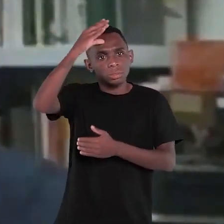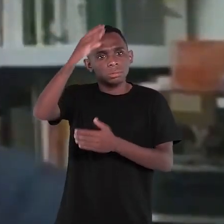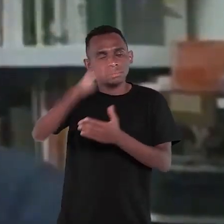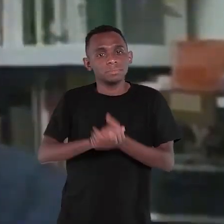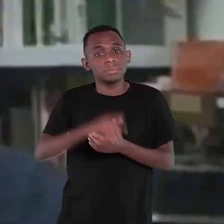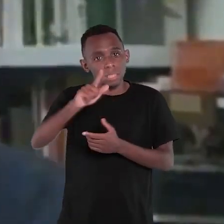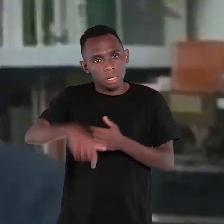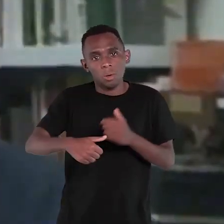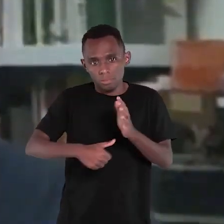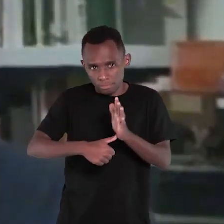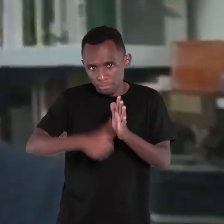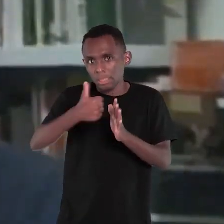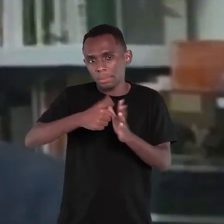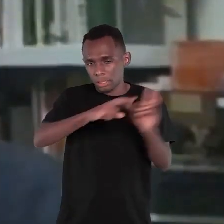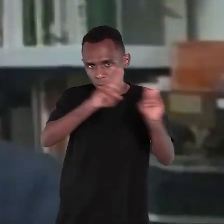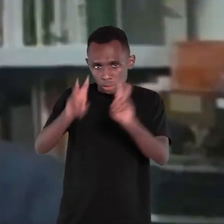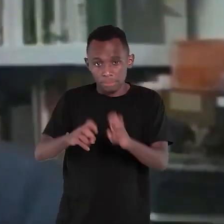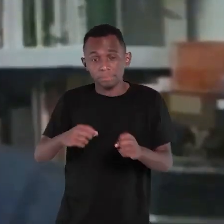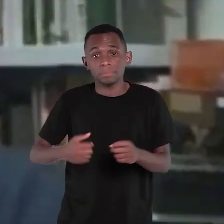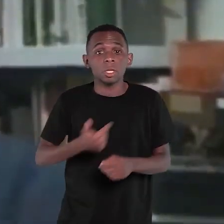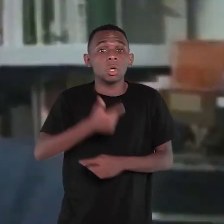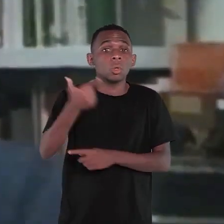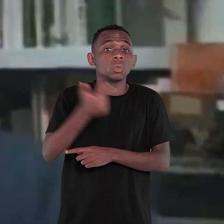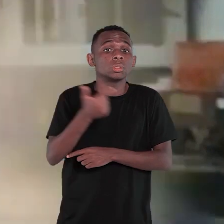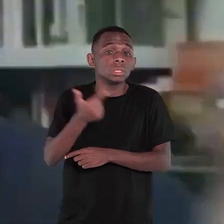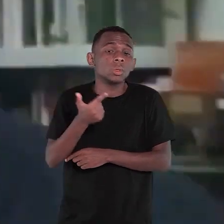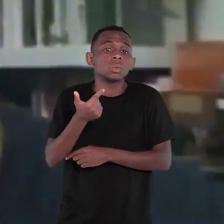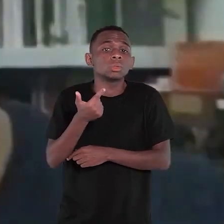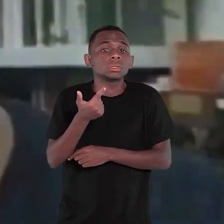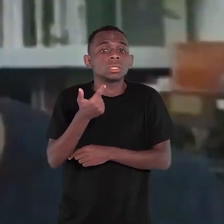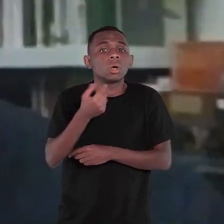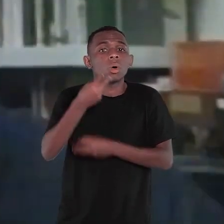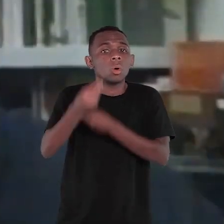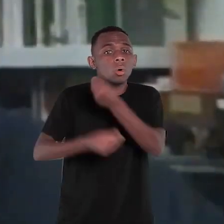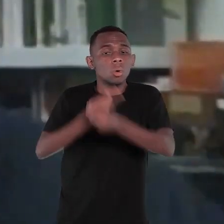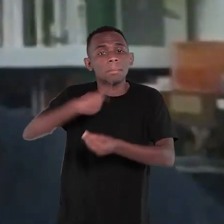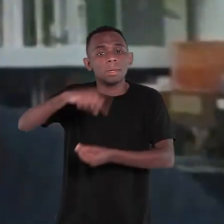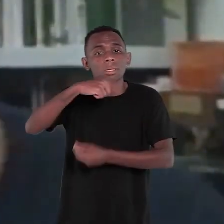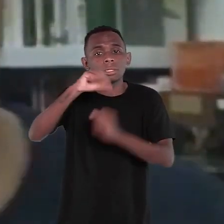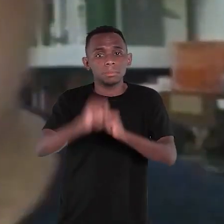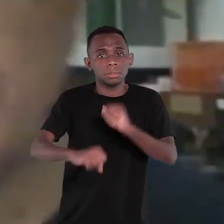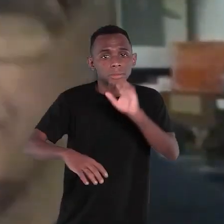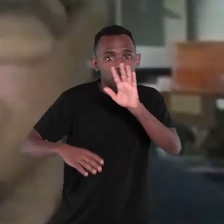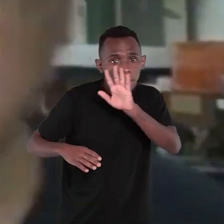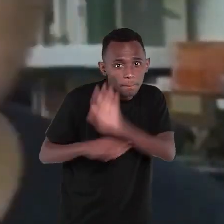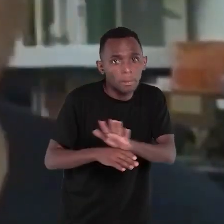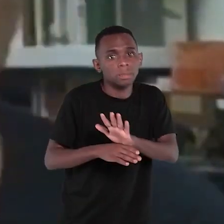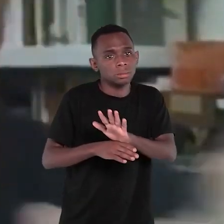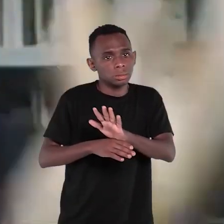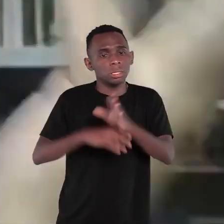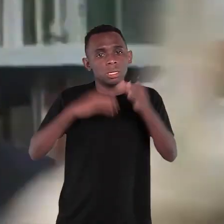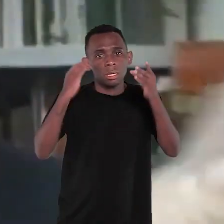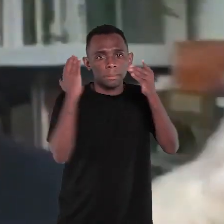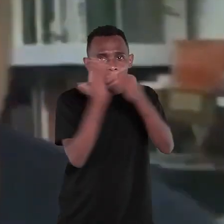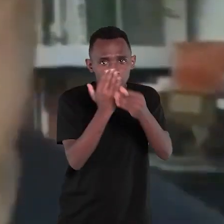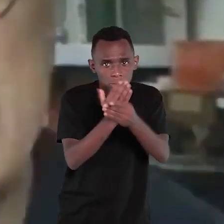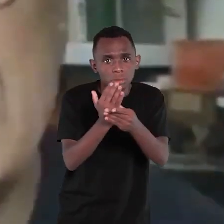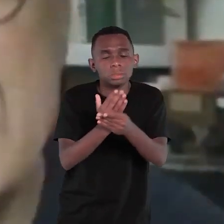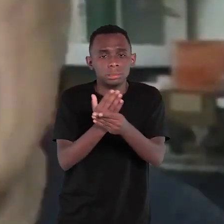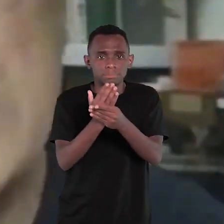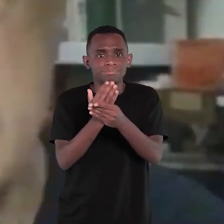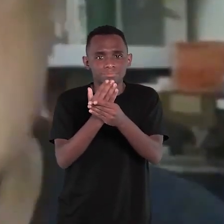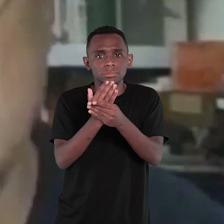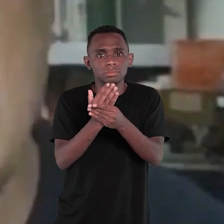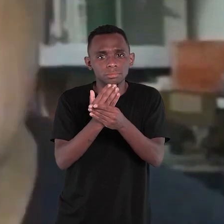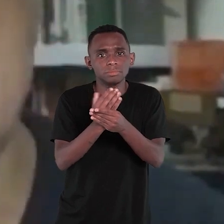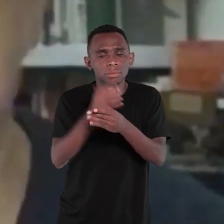né? Essa é uma primeira questão. A segunda questão é como a gente pode apoiar as bibliotecas físicas